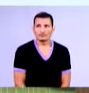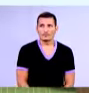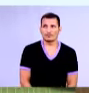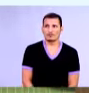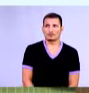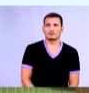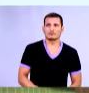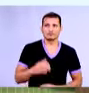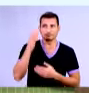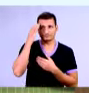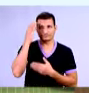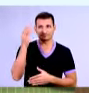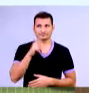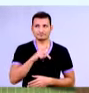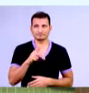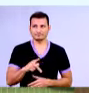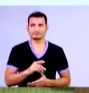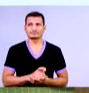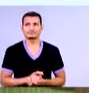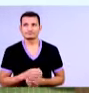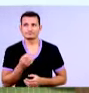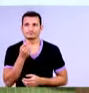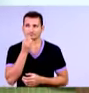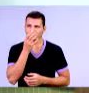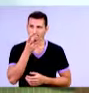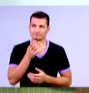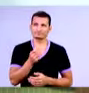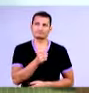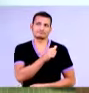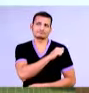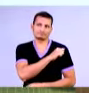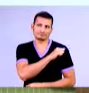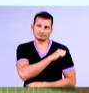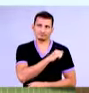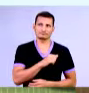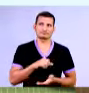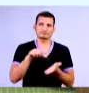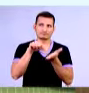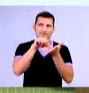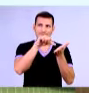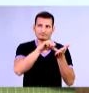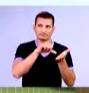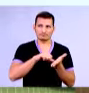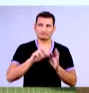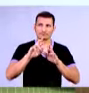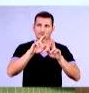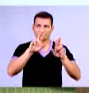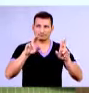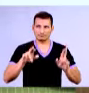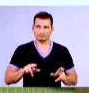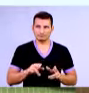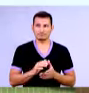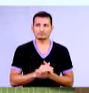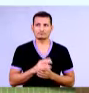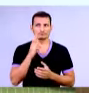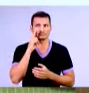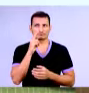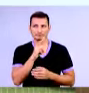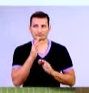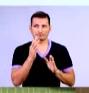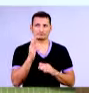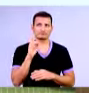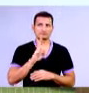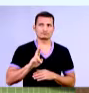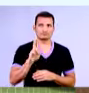professor. Bom, muito rica a contribuição dos alunos, né, nos diversos polos aí. Nós vimos que a utilização